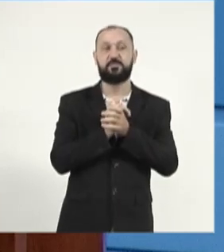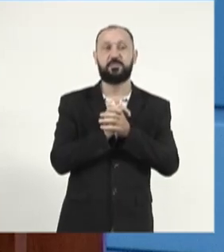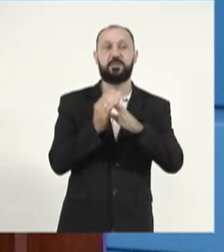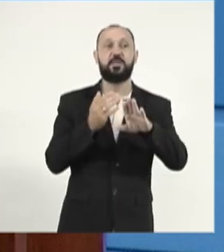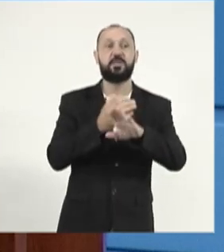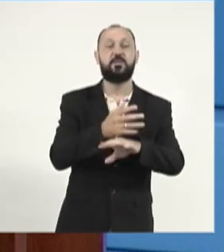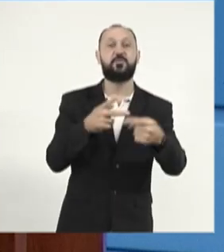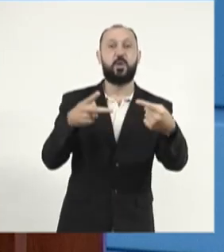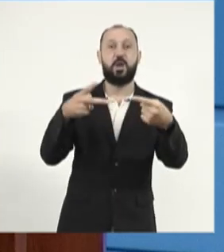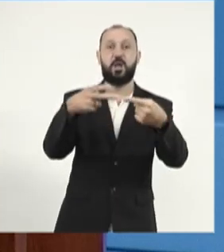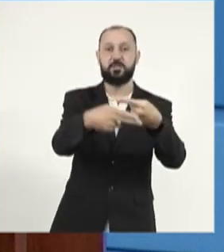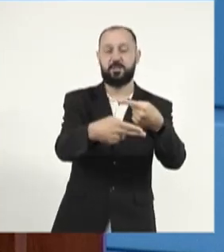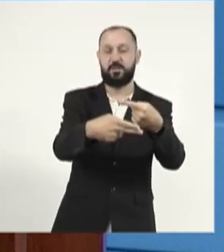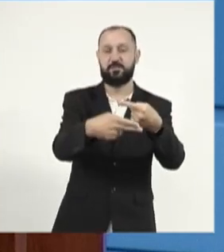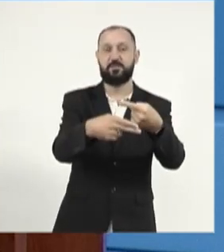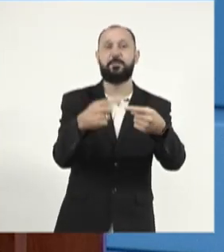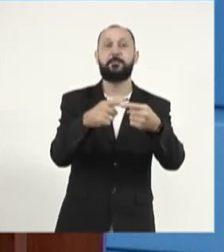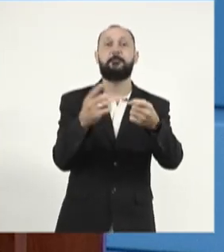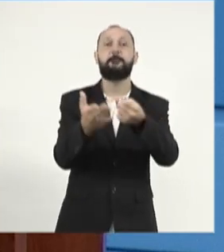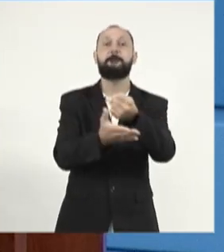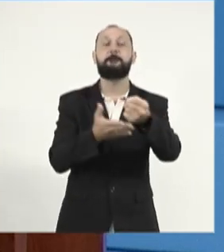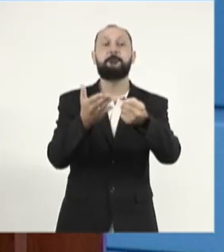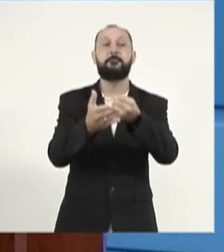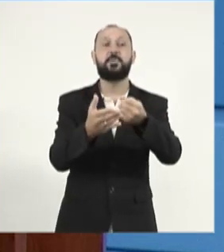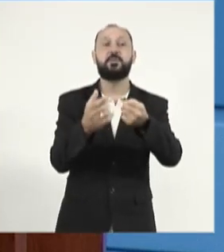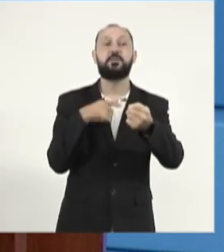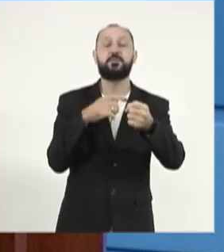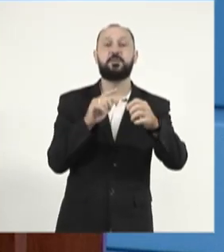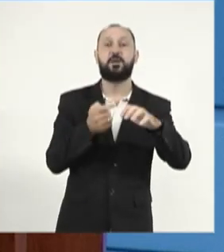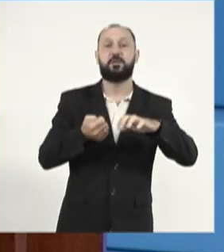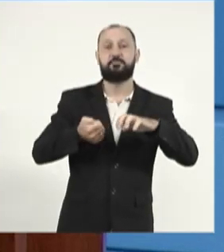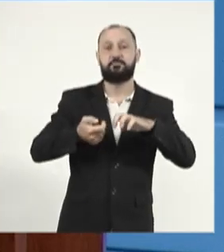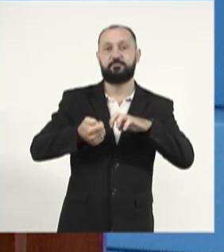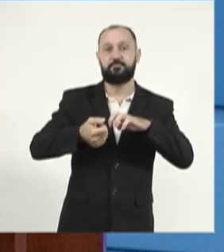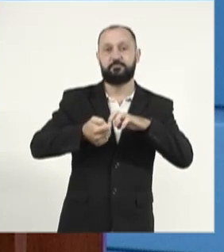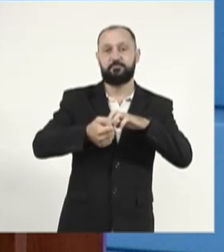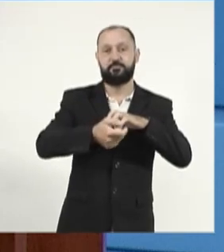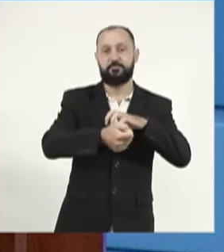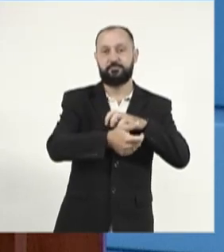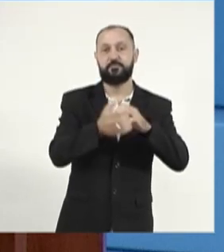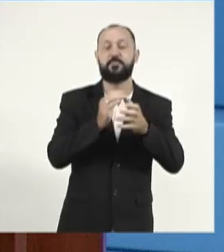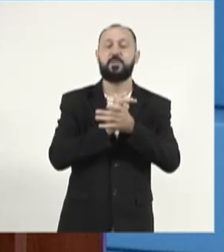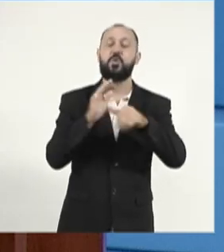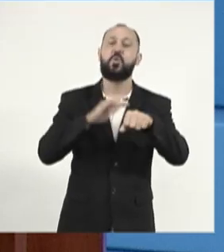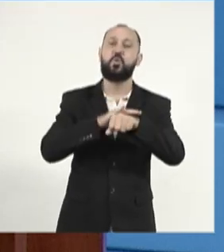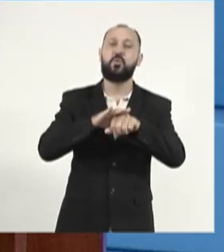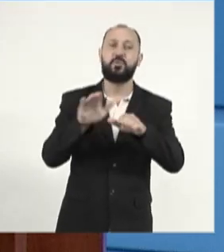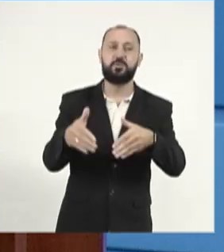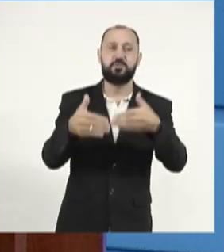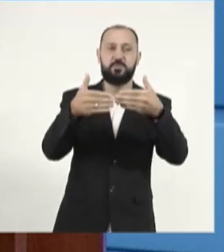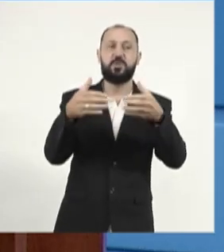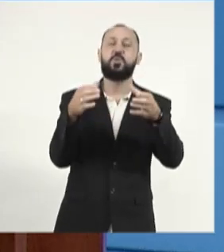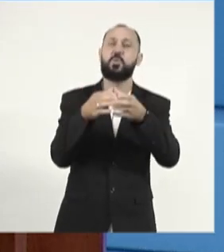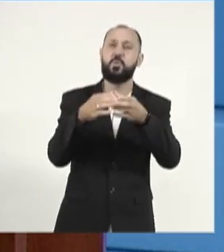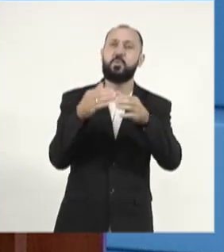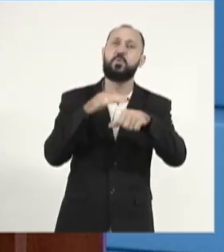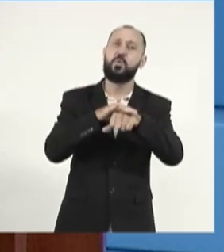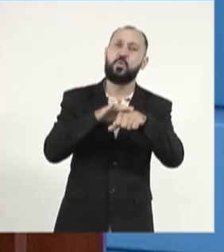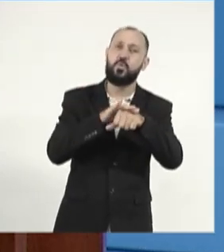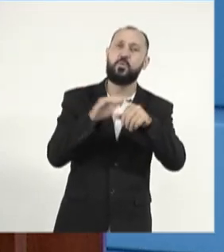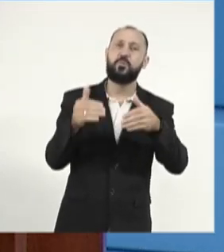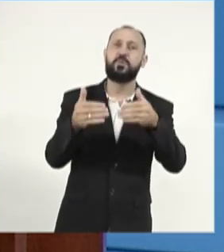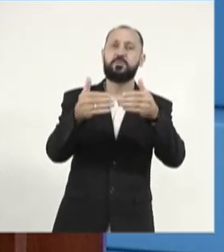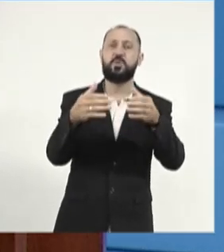ele foi cancelado, baseado em fake news. Conversei com o grupo, assisti a peça, conversei